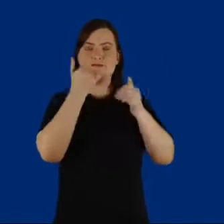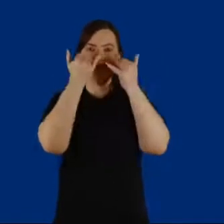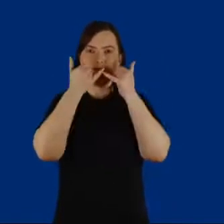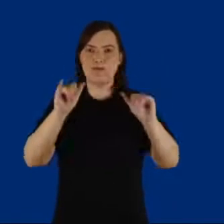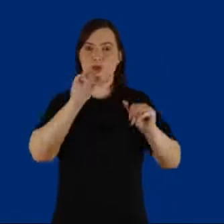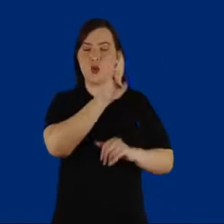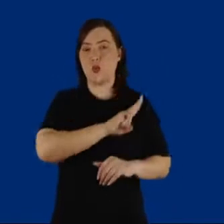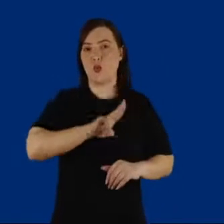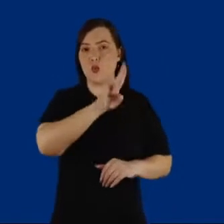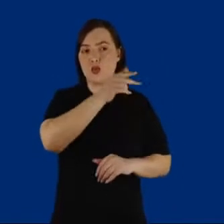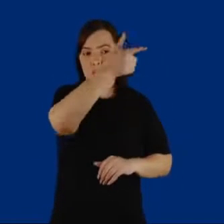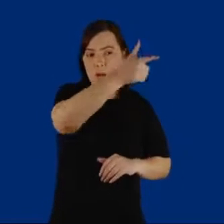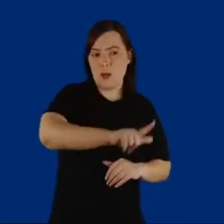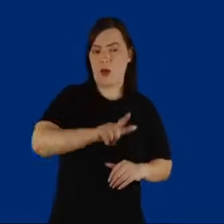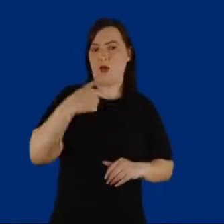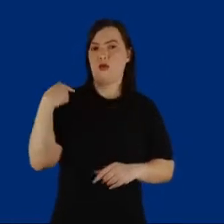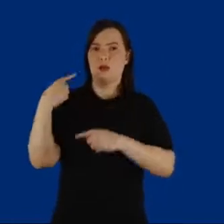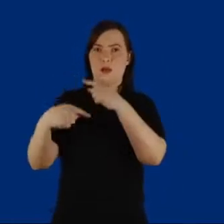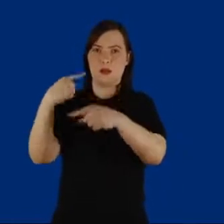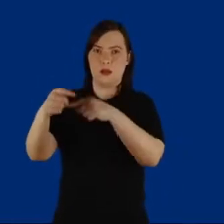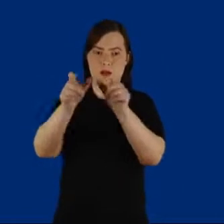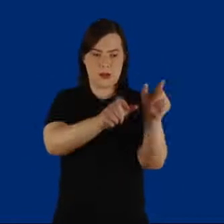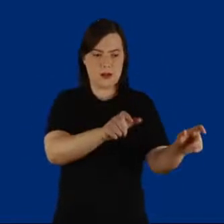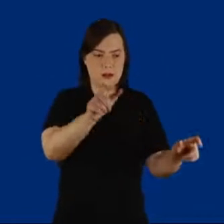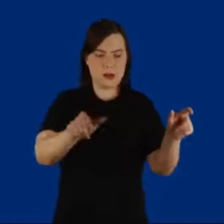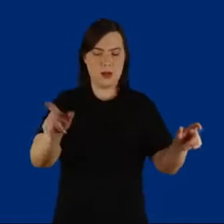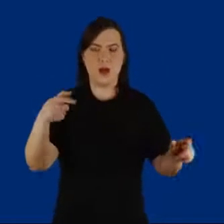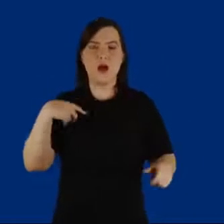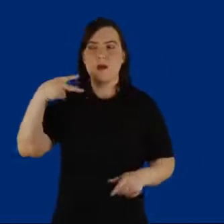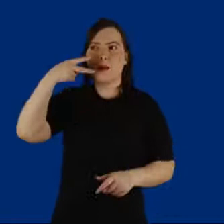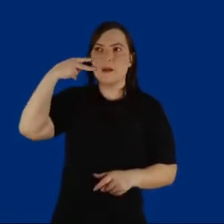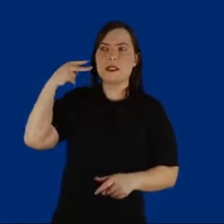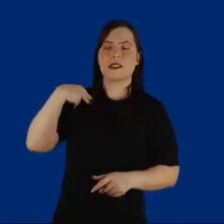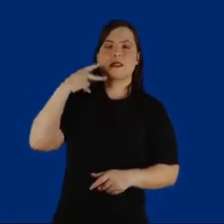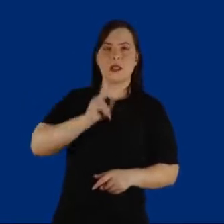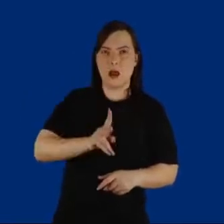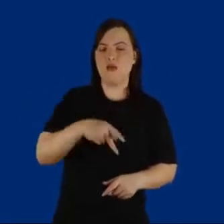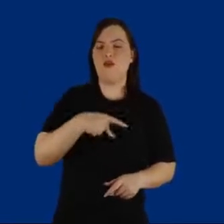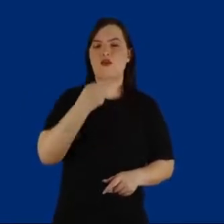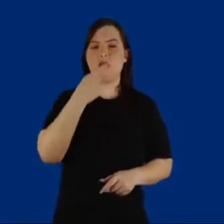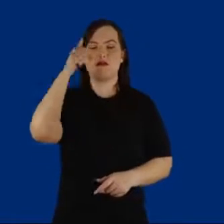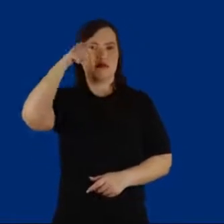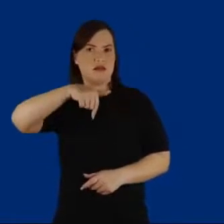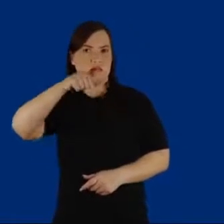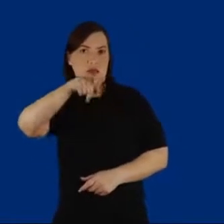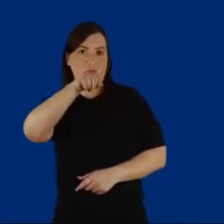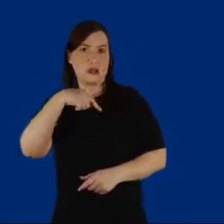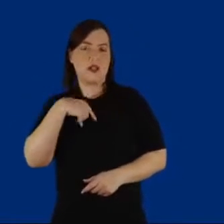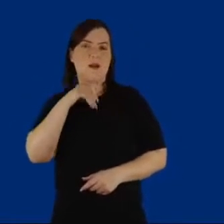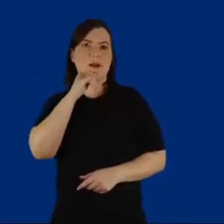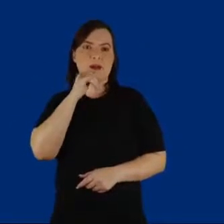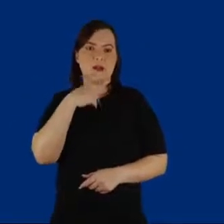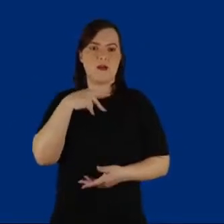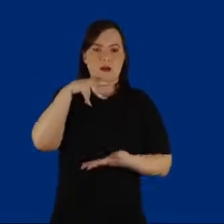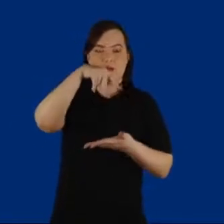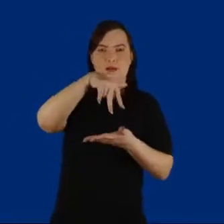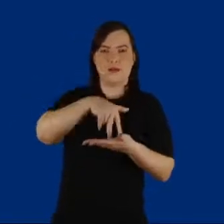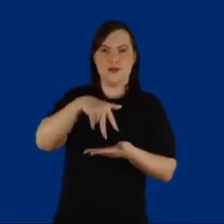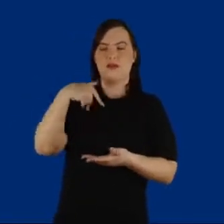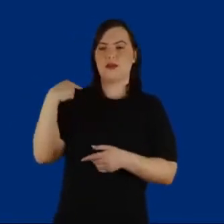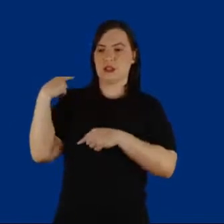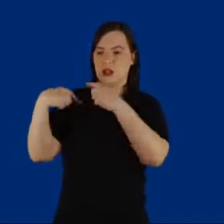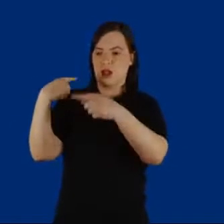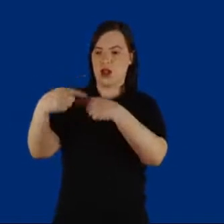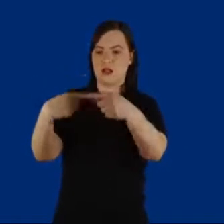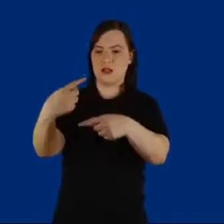usar para uma próxima geração. Os indígenas sempre falam aqui que você sempre deve deixar as gerações atrás